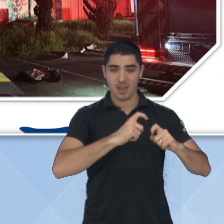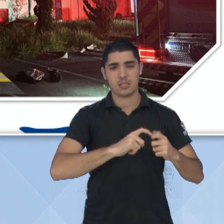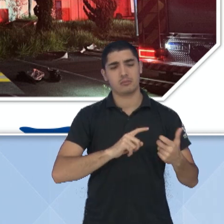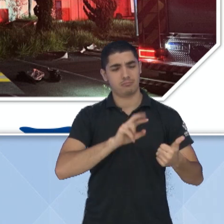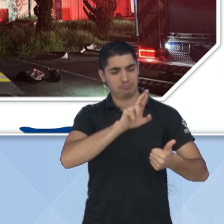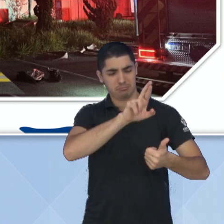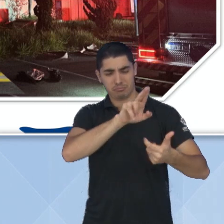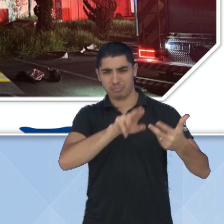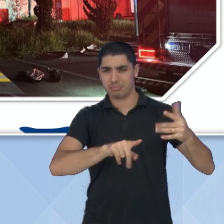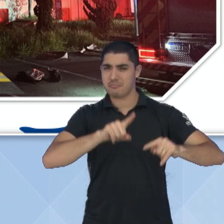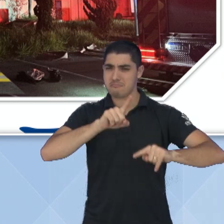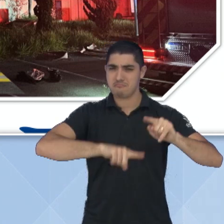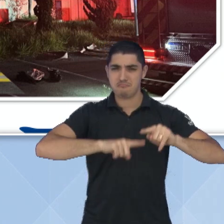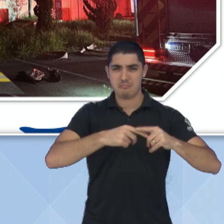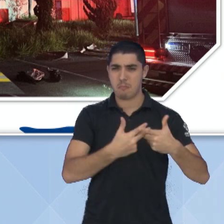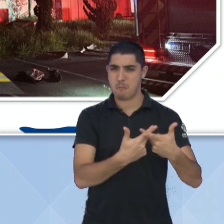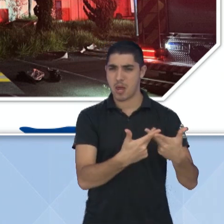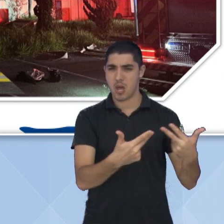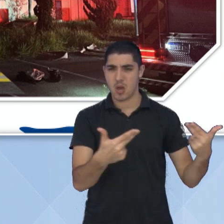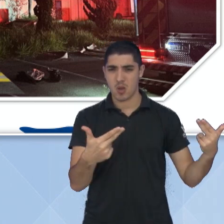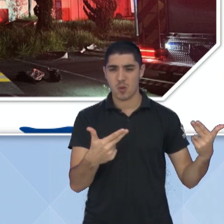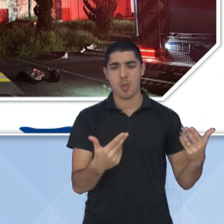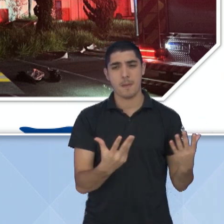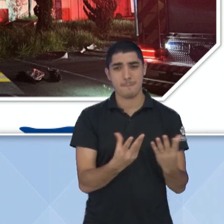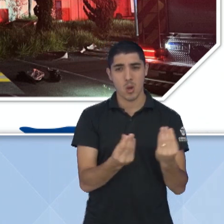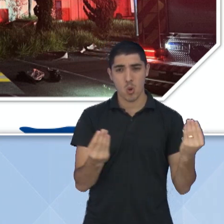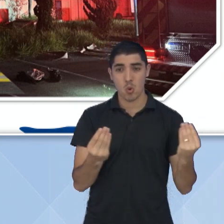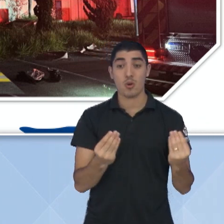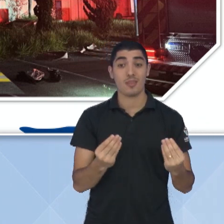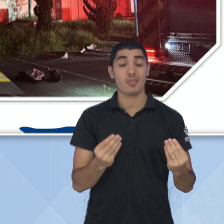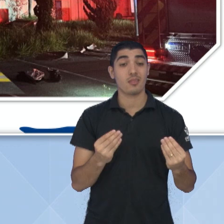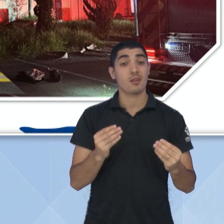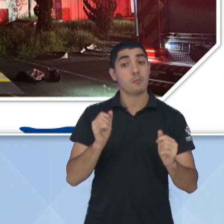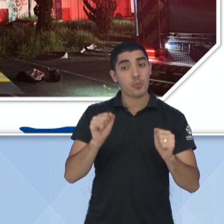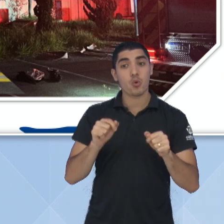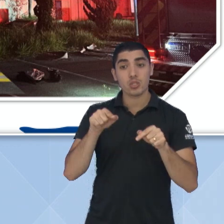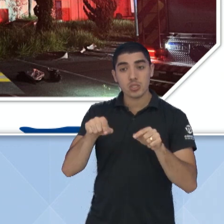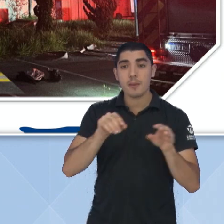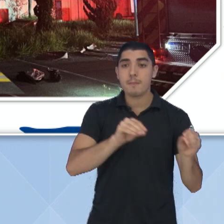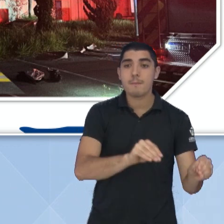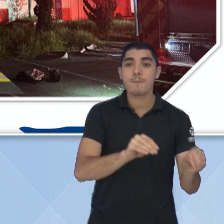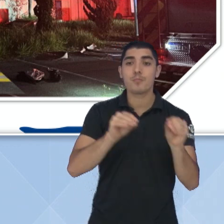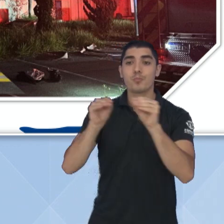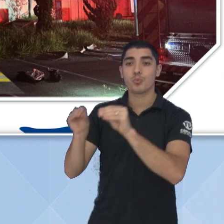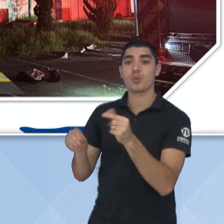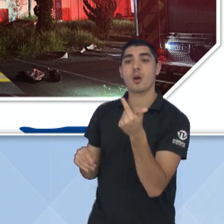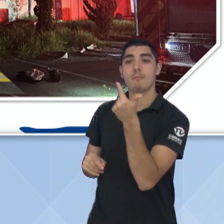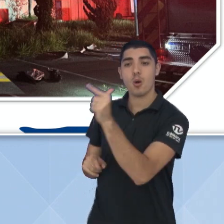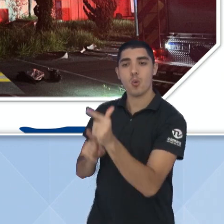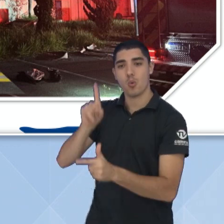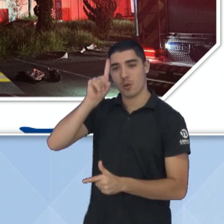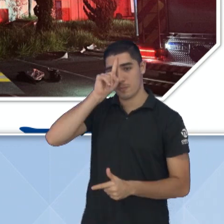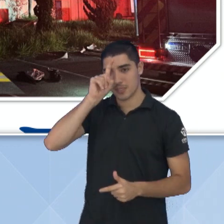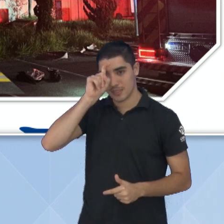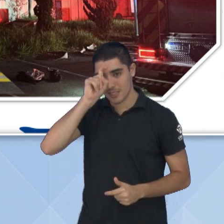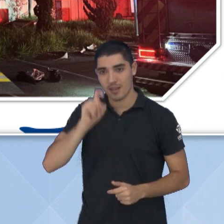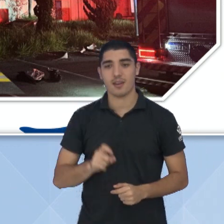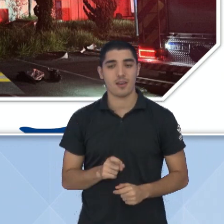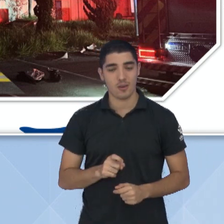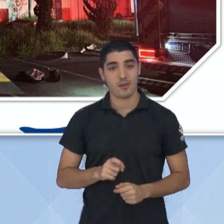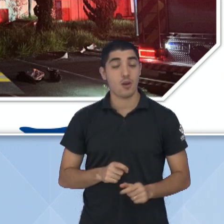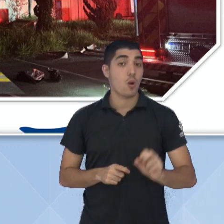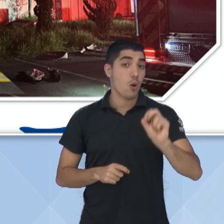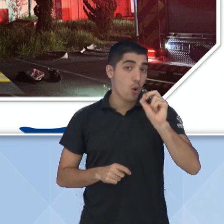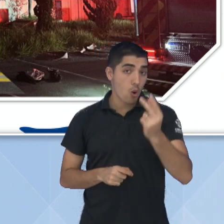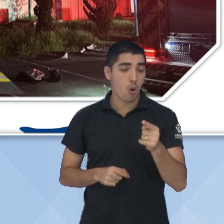monte de material lá que poderia ter sido transferido para outra unidade de saúde, poderia ter sido feito